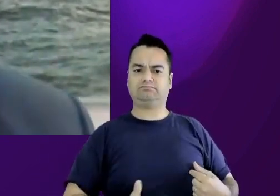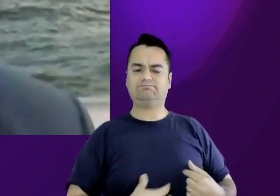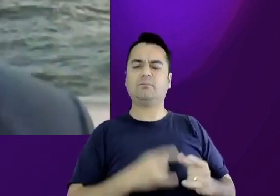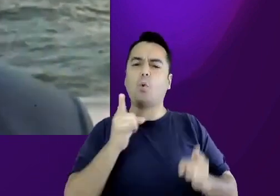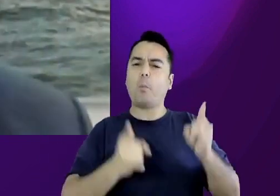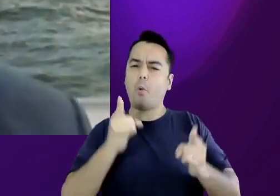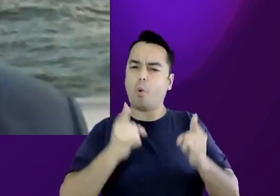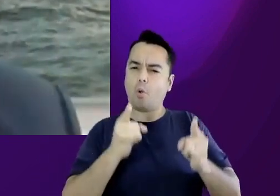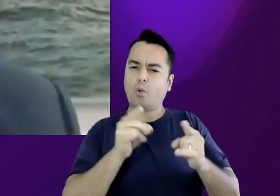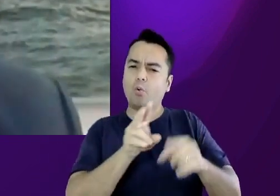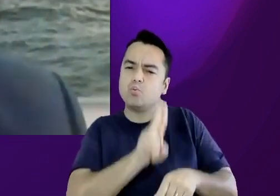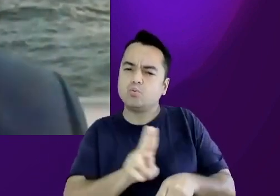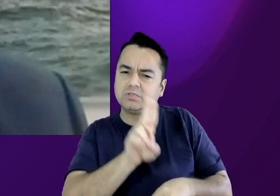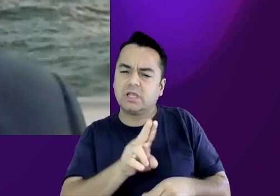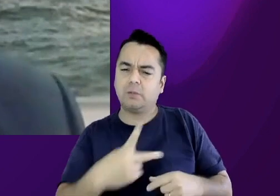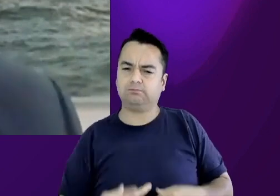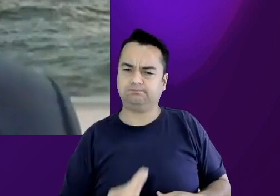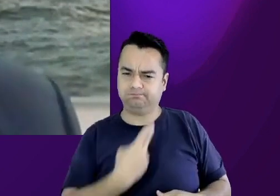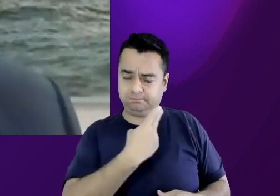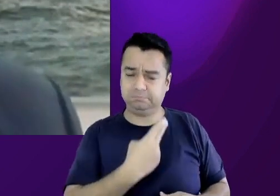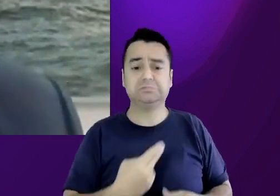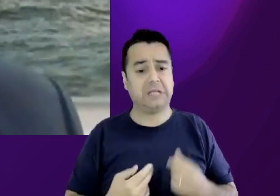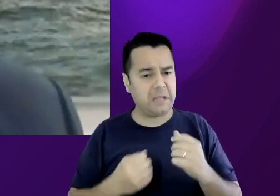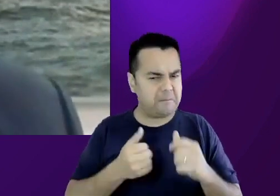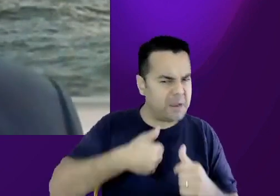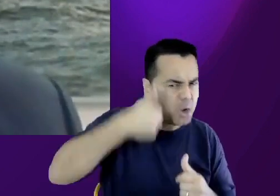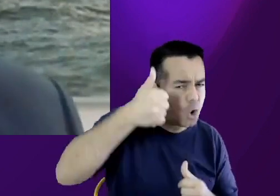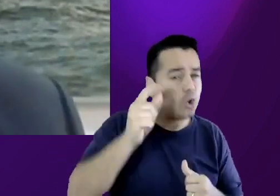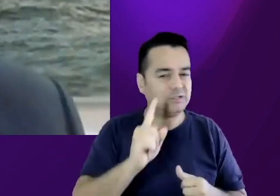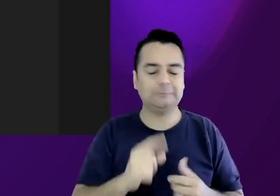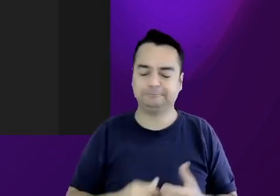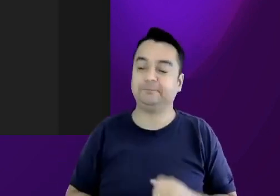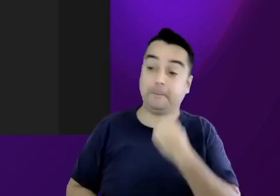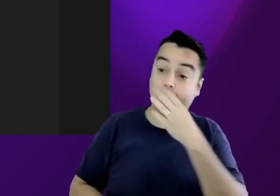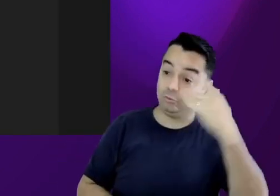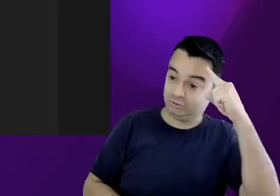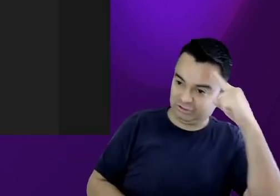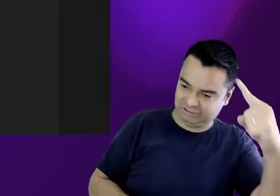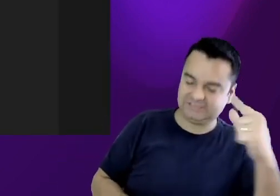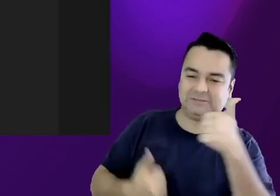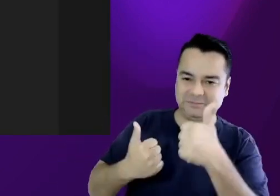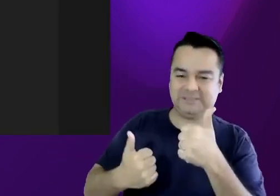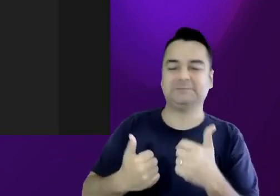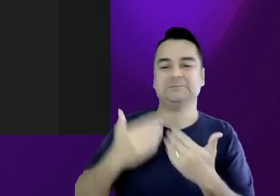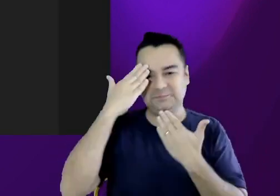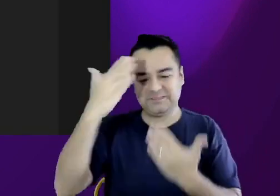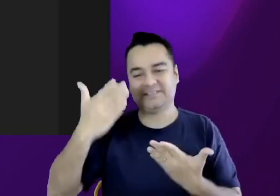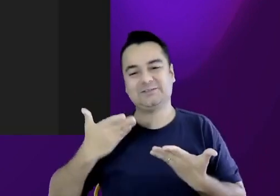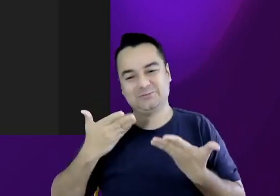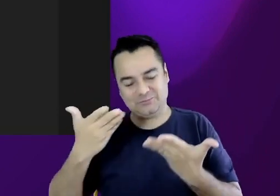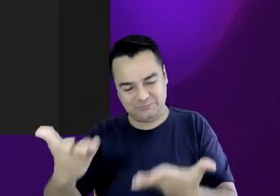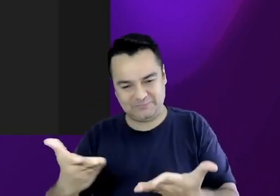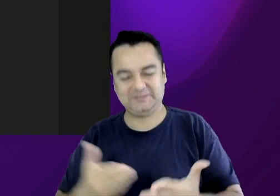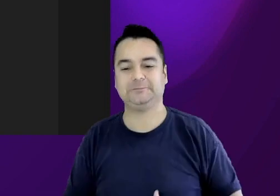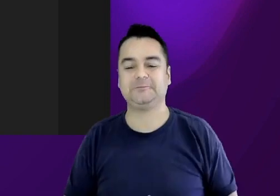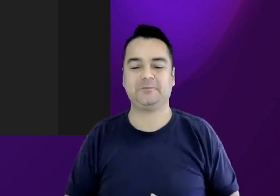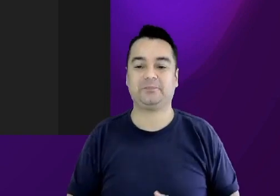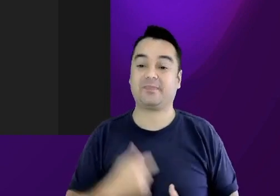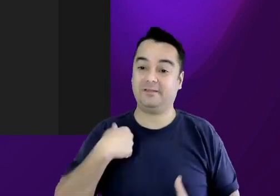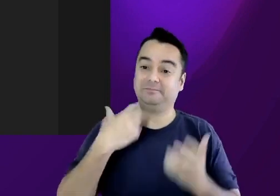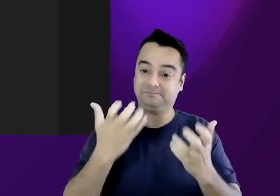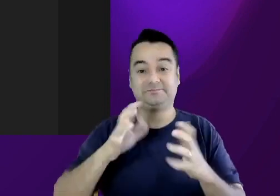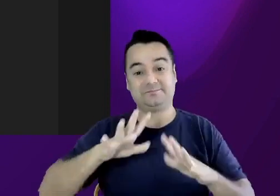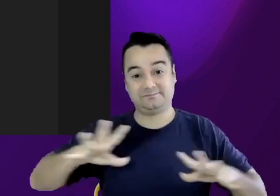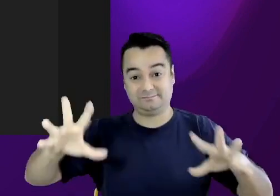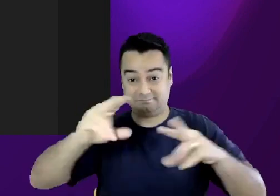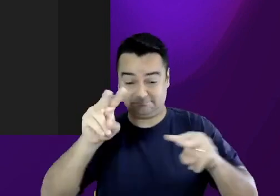Bom dia a todos. Eu agradeço ao Dr. Rogério Kuga e à comissão organizadora pelo gentil convite. Espero que todos estejam vendo a